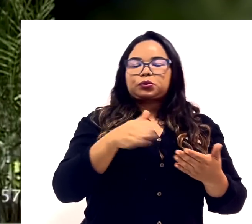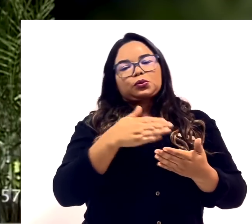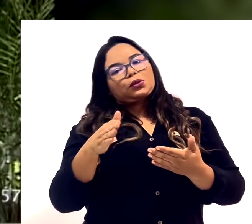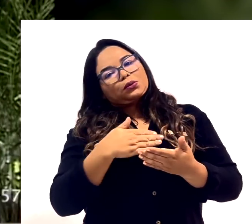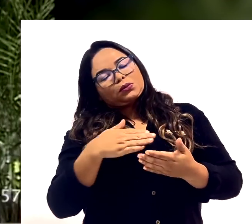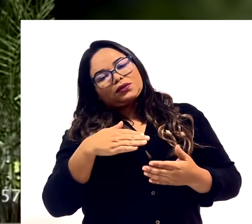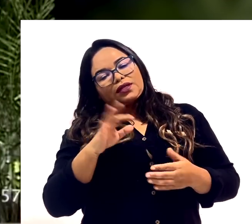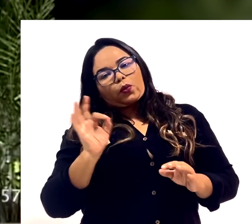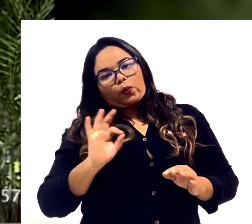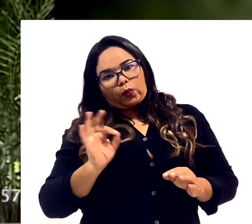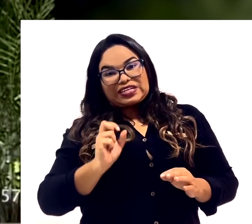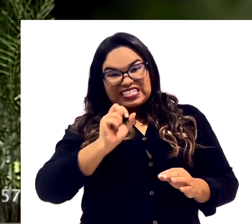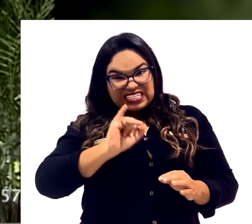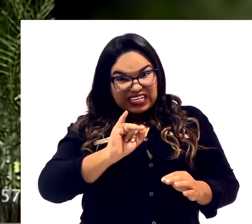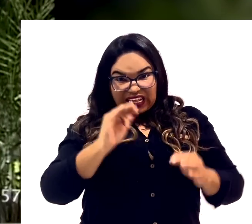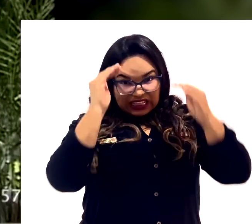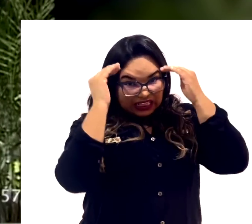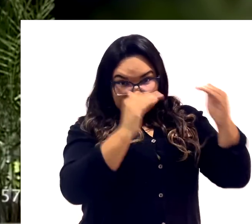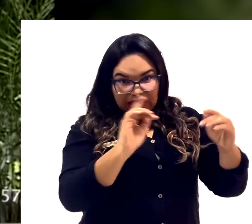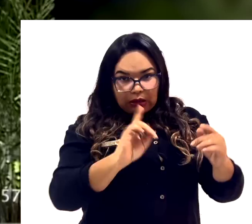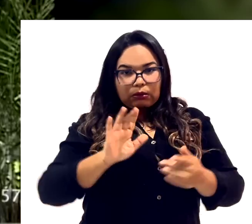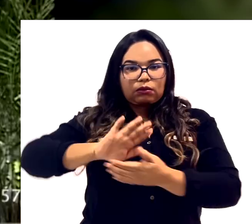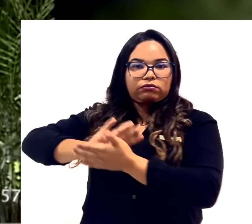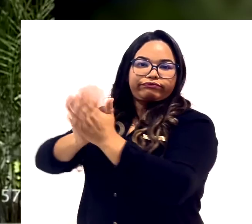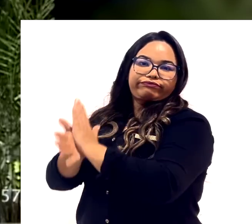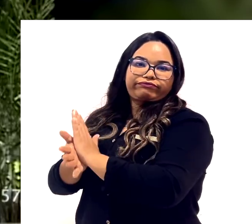eles eram finalmente subjugados e tinham que se curvar.